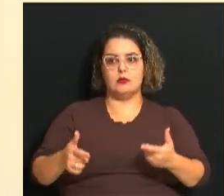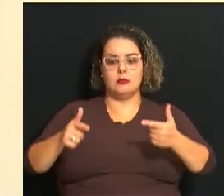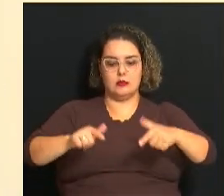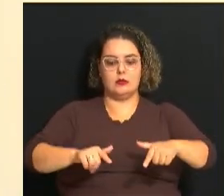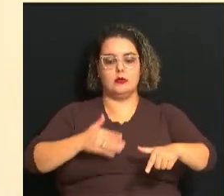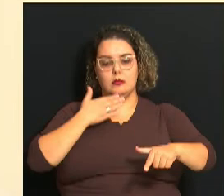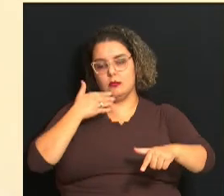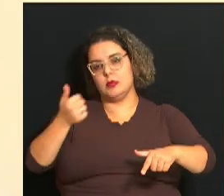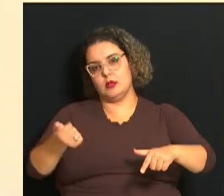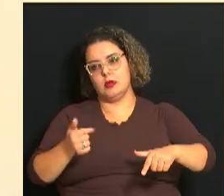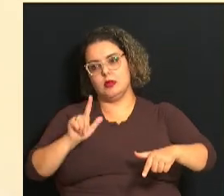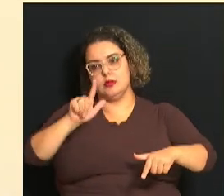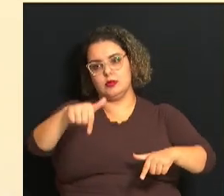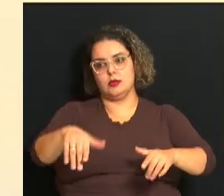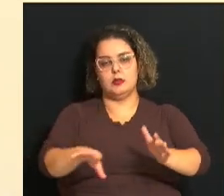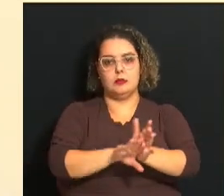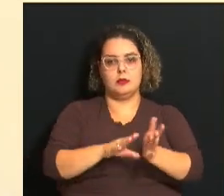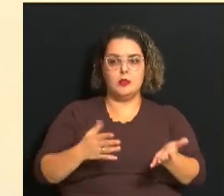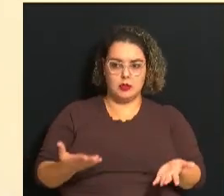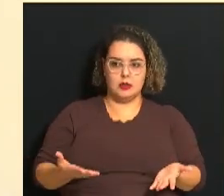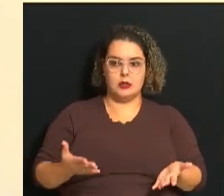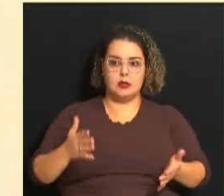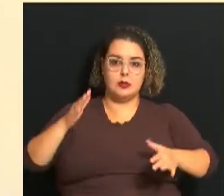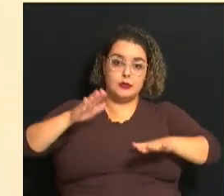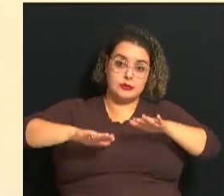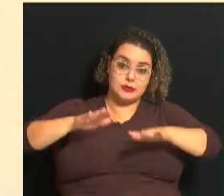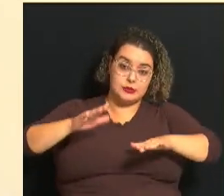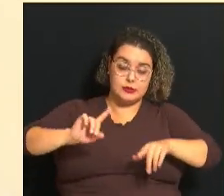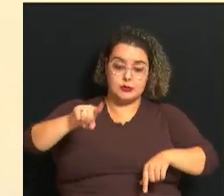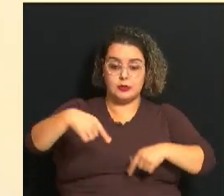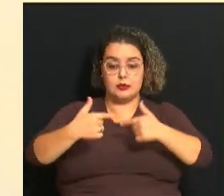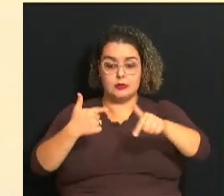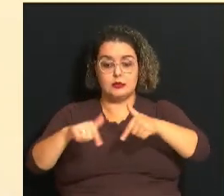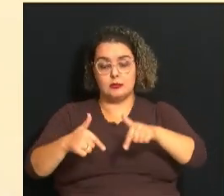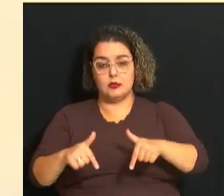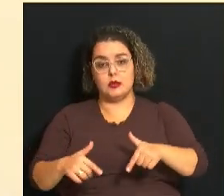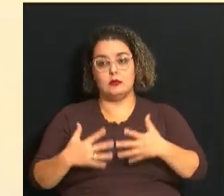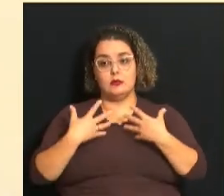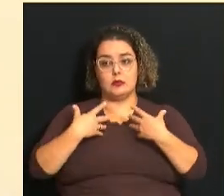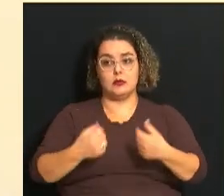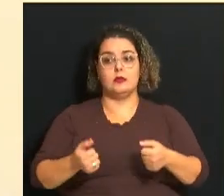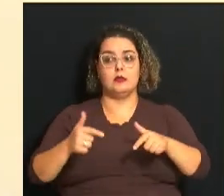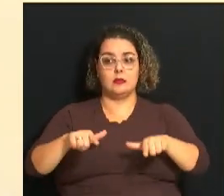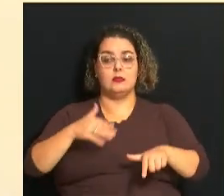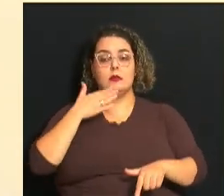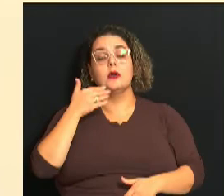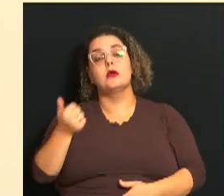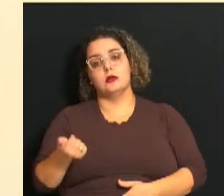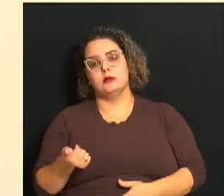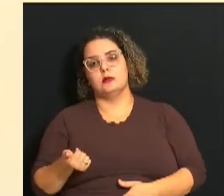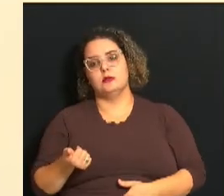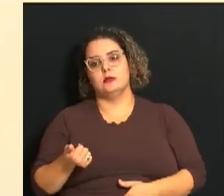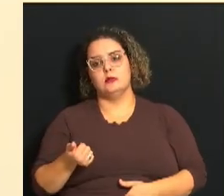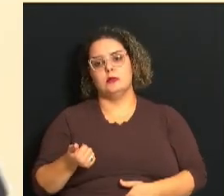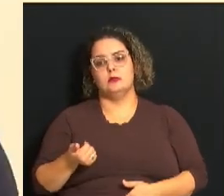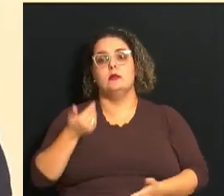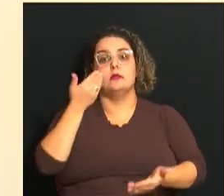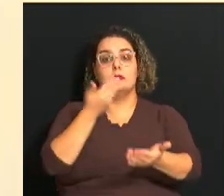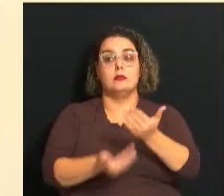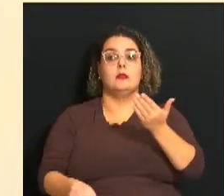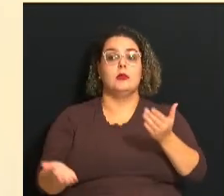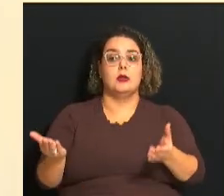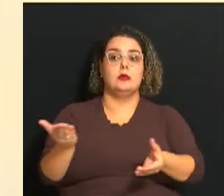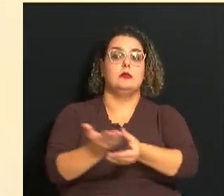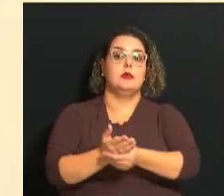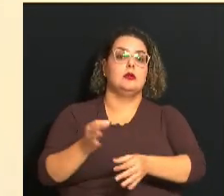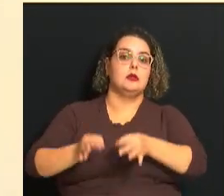chegar depois dele e aí quem sabe no próximo emprego que ele foi assumir o ambiente trabalho tá melhor do que alguém perdeu uma ação na justiça